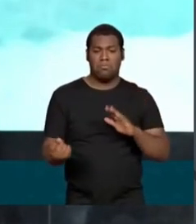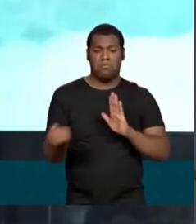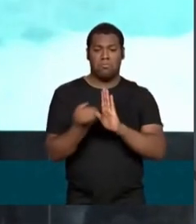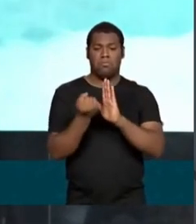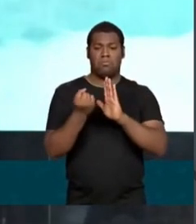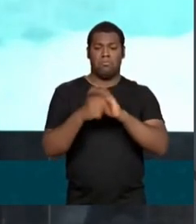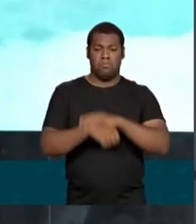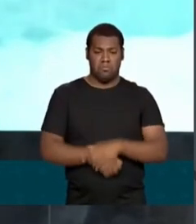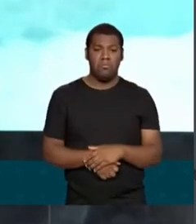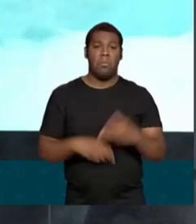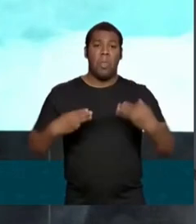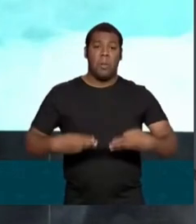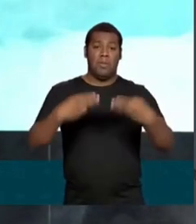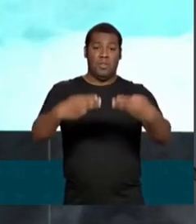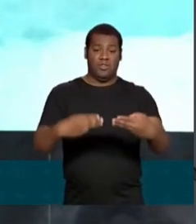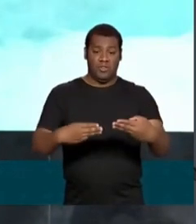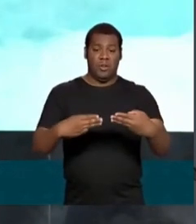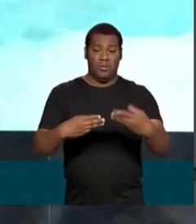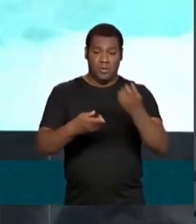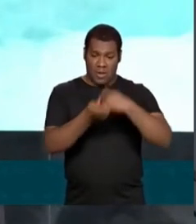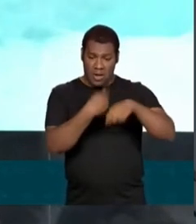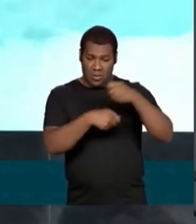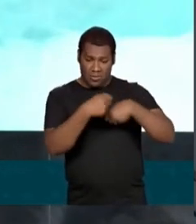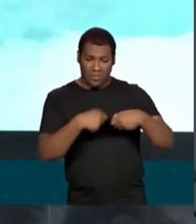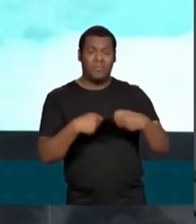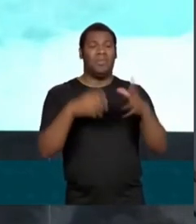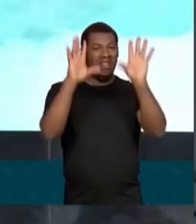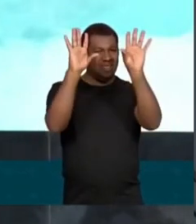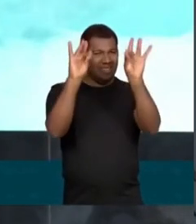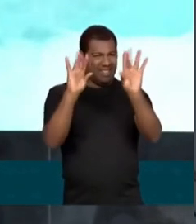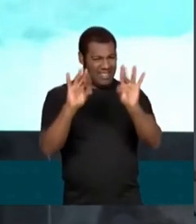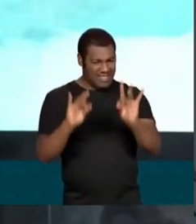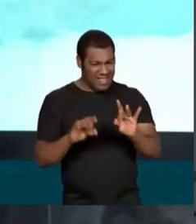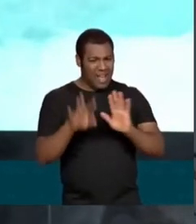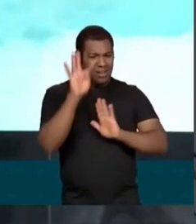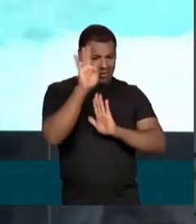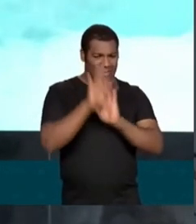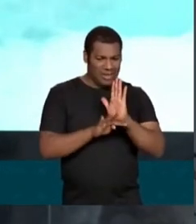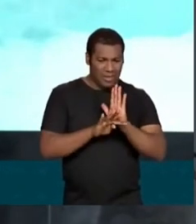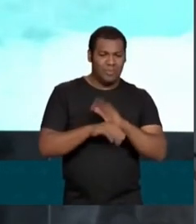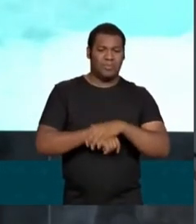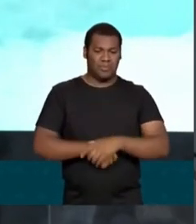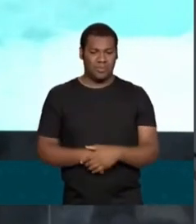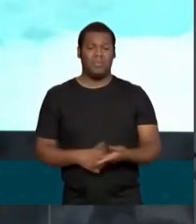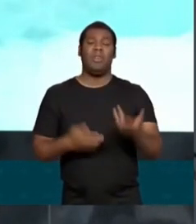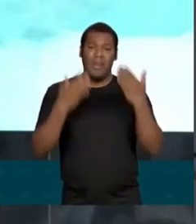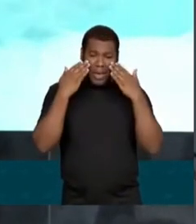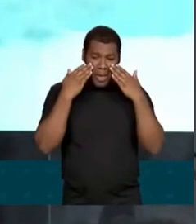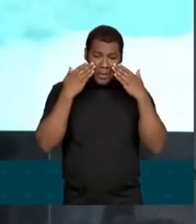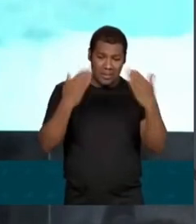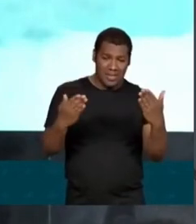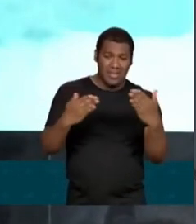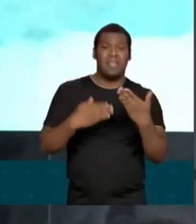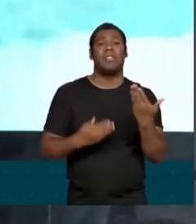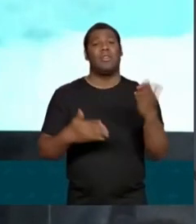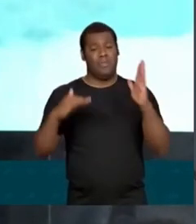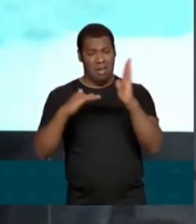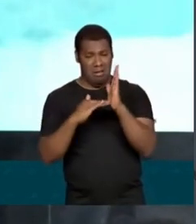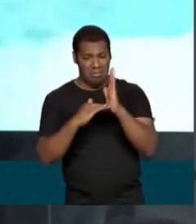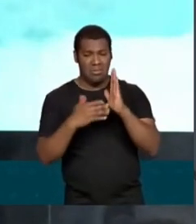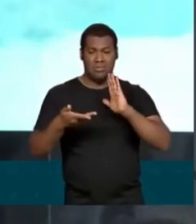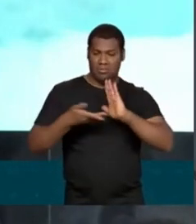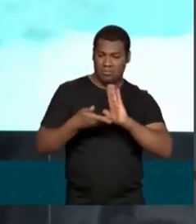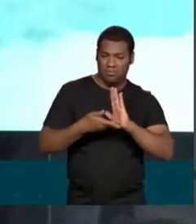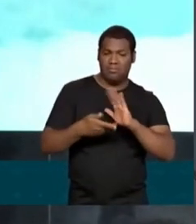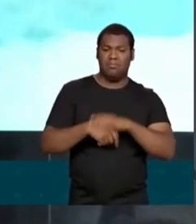o ministério da fazenda tá detalhando o texto a partir inclusive de impressões nas conversas que fez na apresentação que fez tanto para a câmara quanto